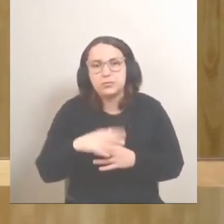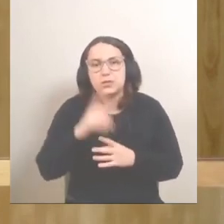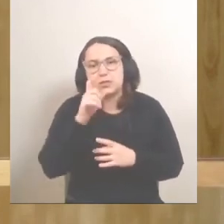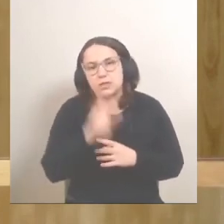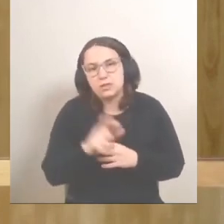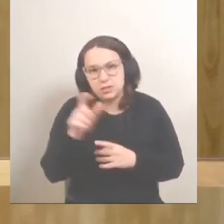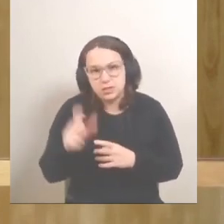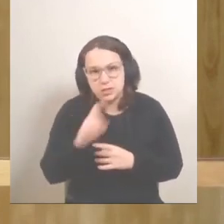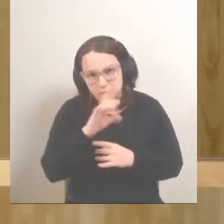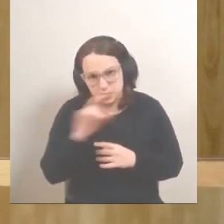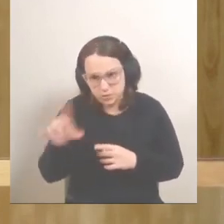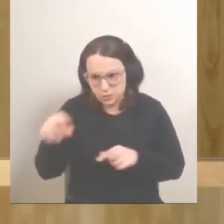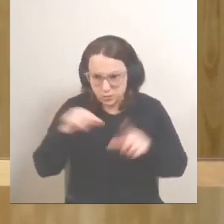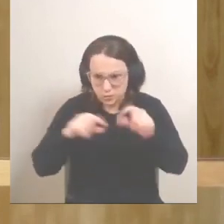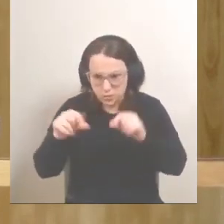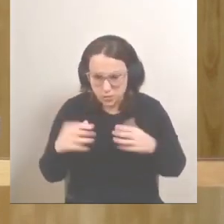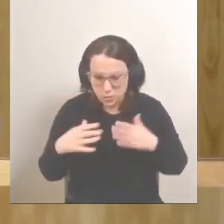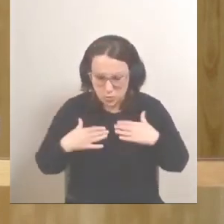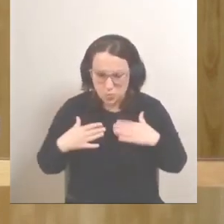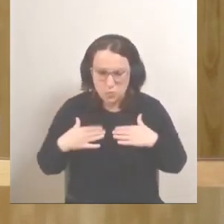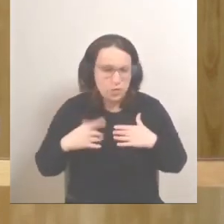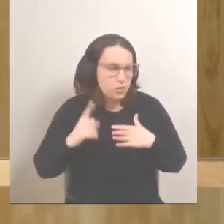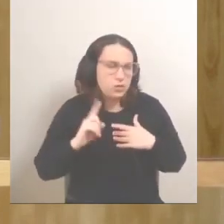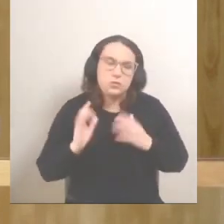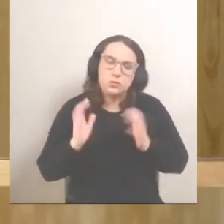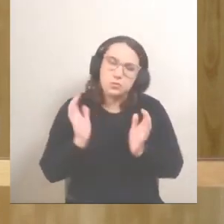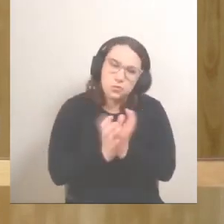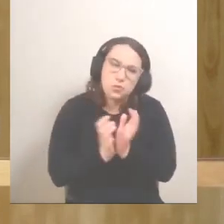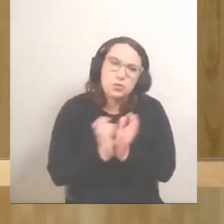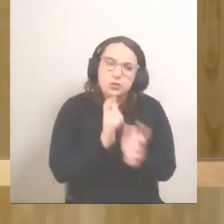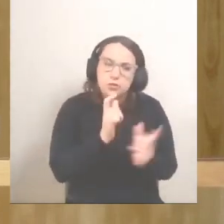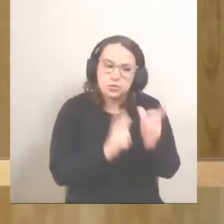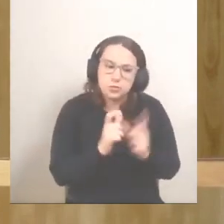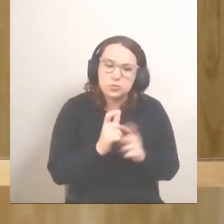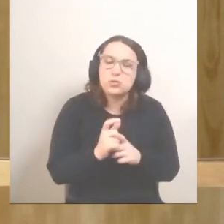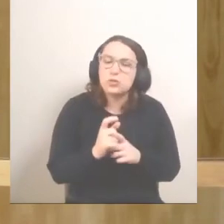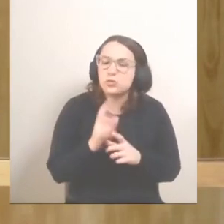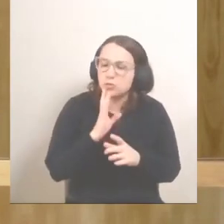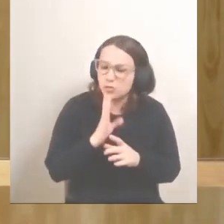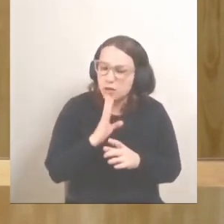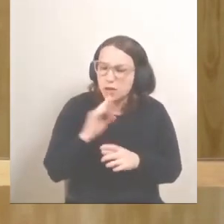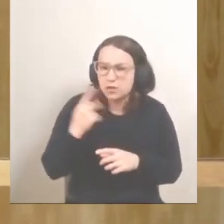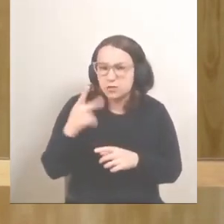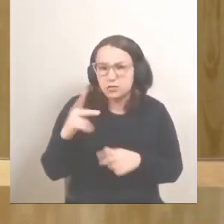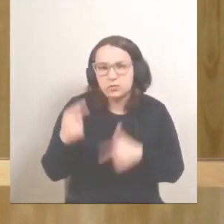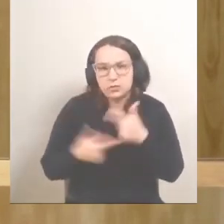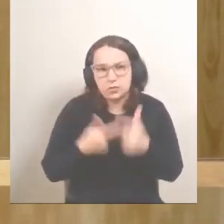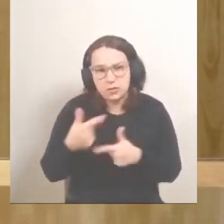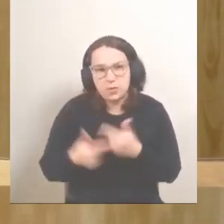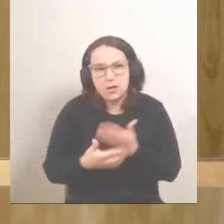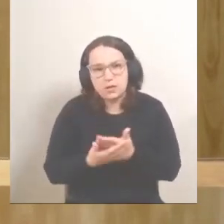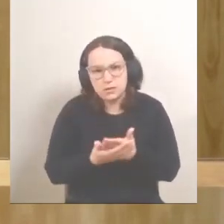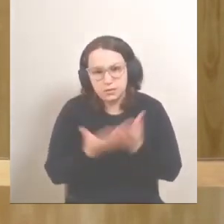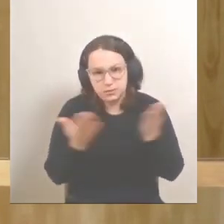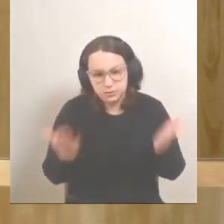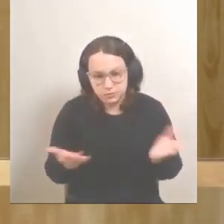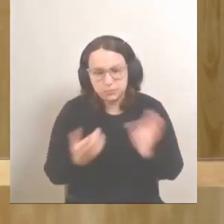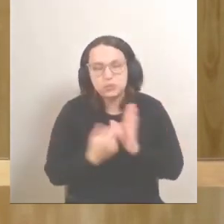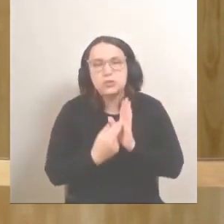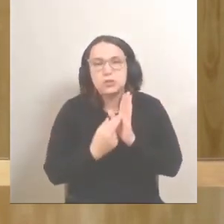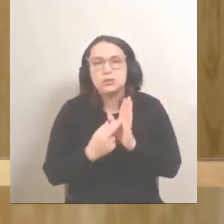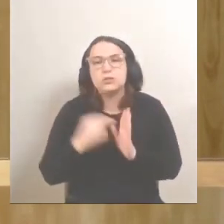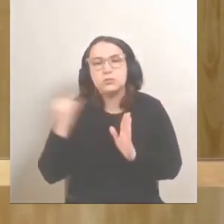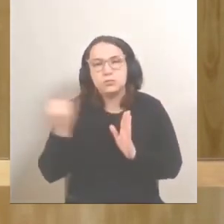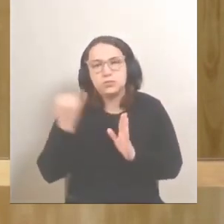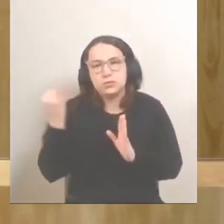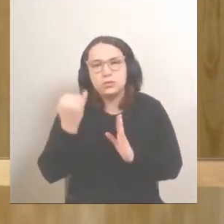não por mim, mas por um colegiado de pessoas que reconhecem o trabalho que vocês fazem, que reconhecem a